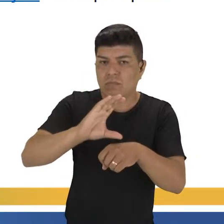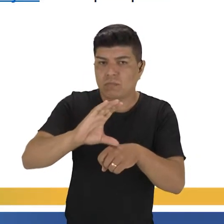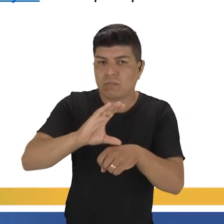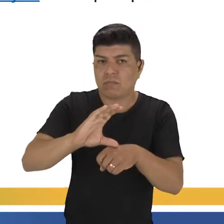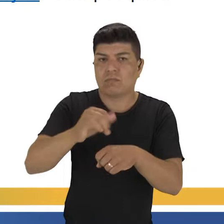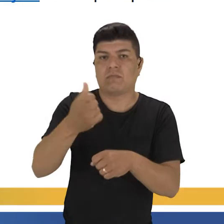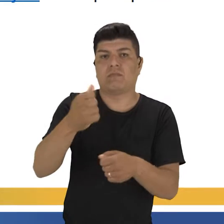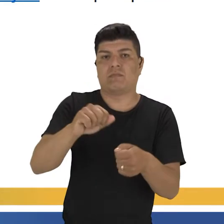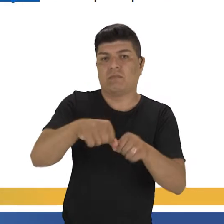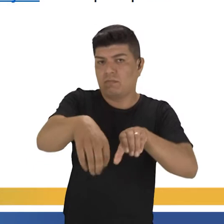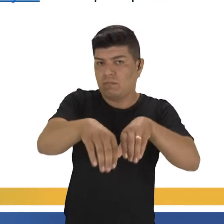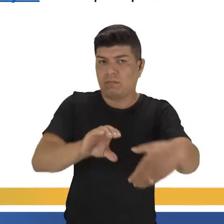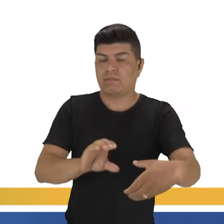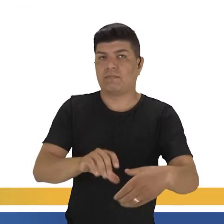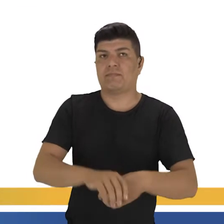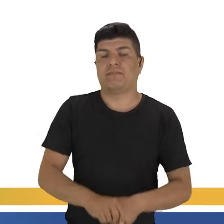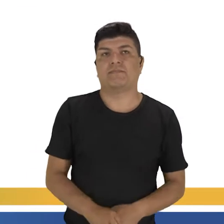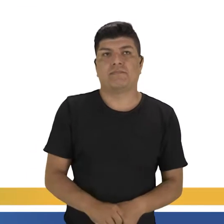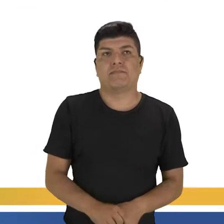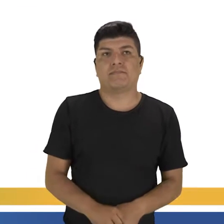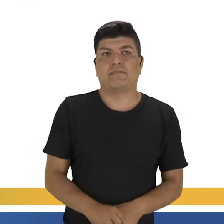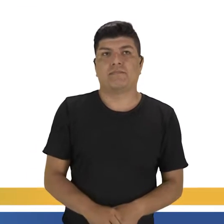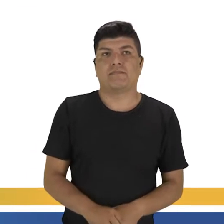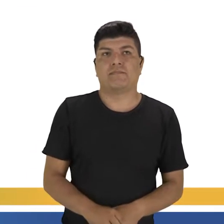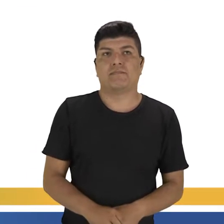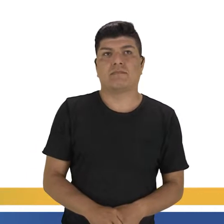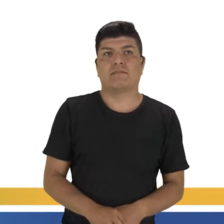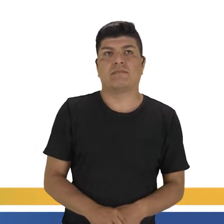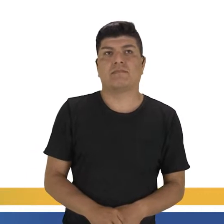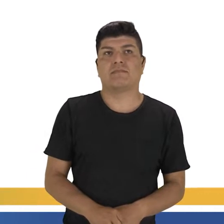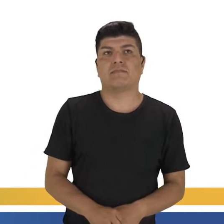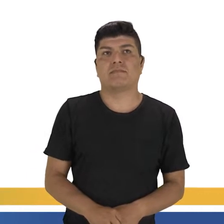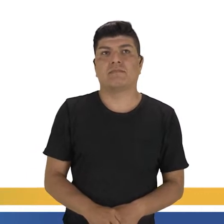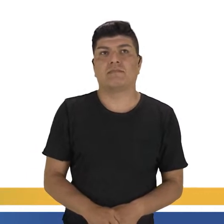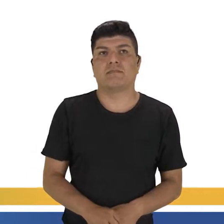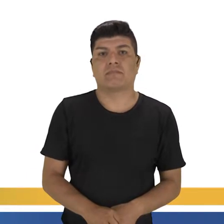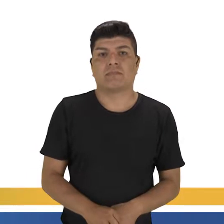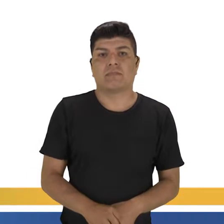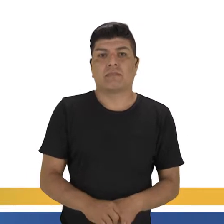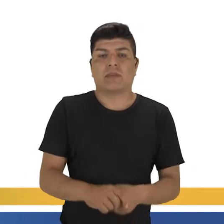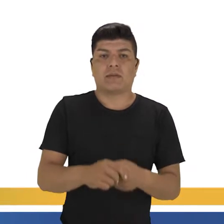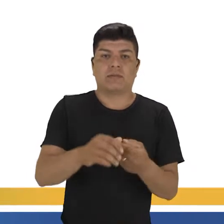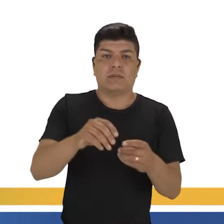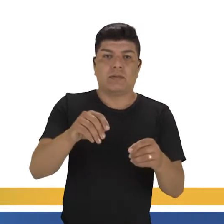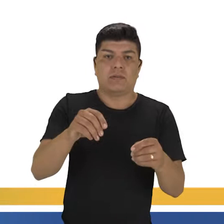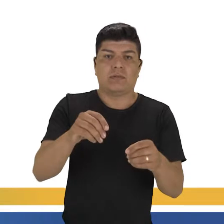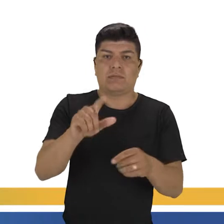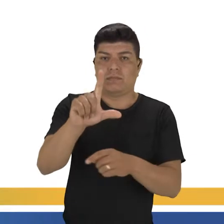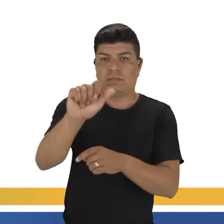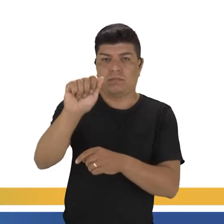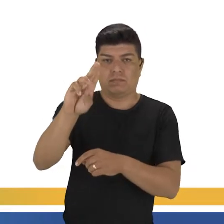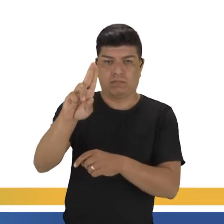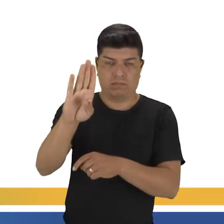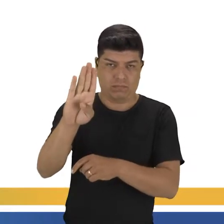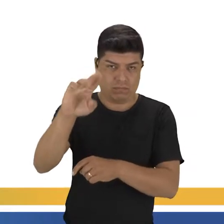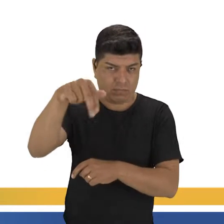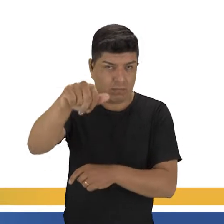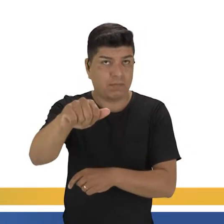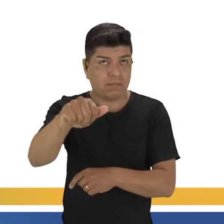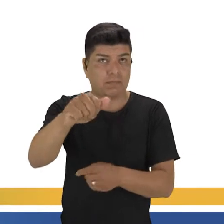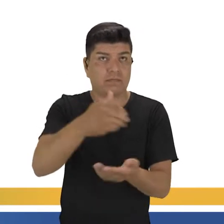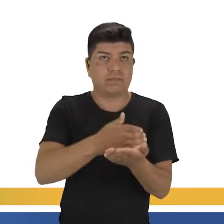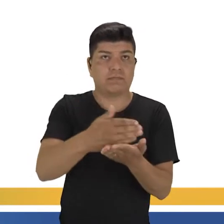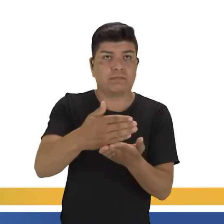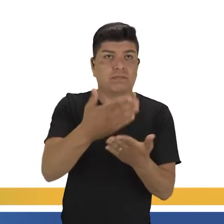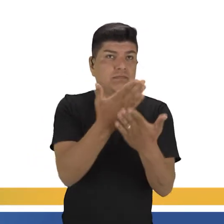que ele fez na sua vida. Um pouco da biografia do nosso querido Laban. Laban iniciou seus estudos de arquitetura na